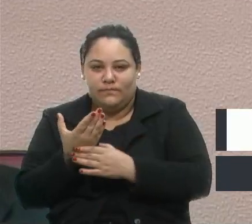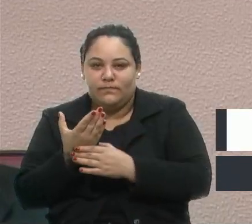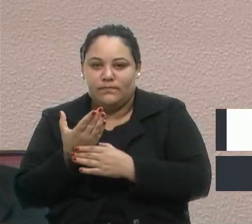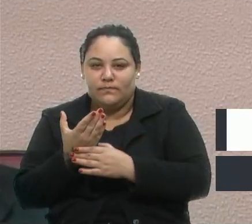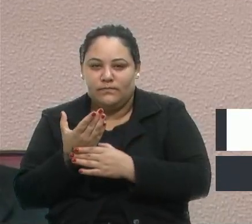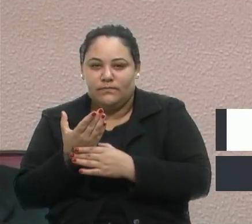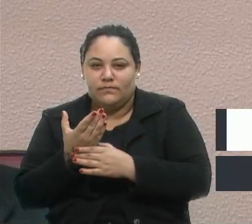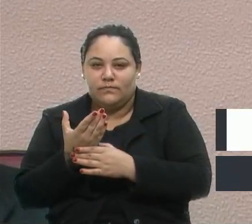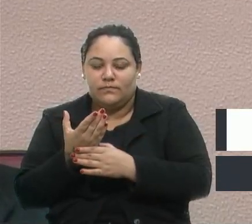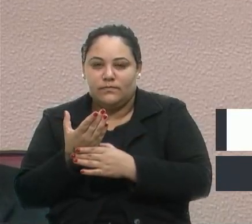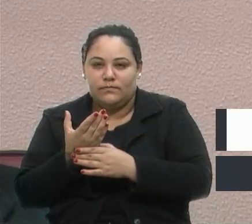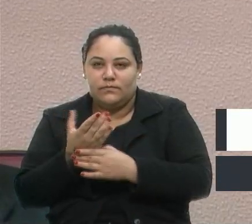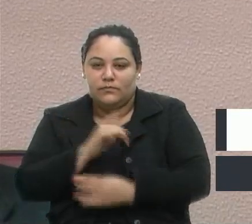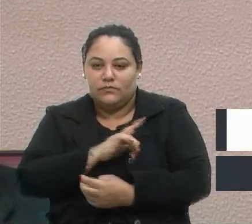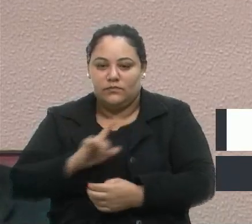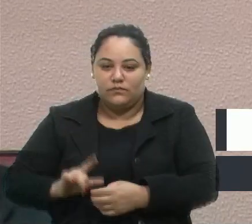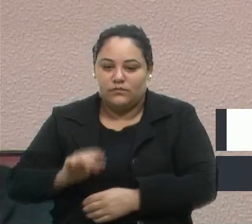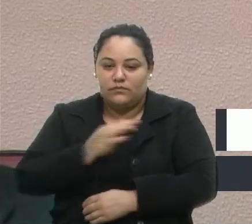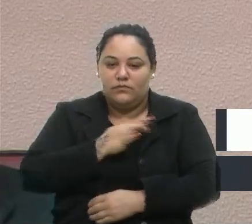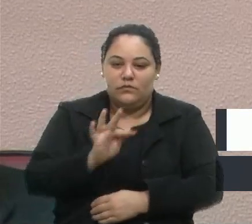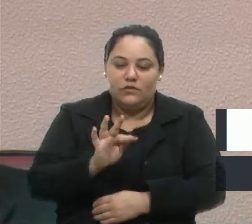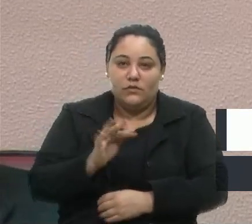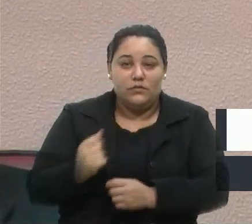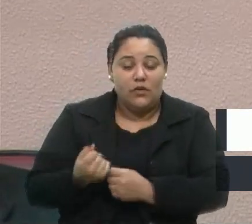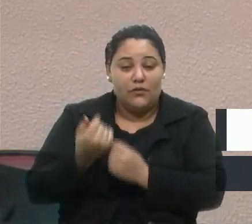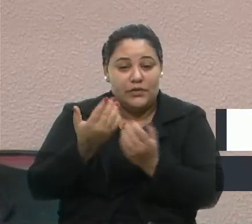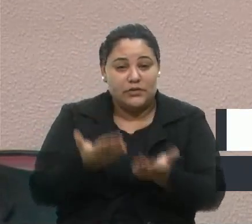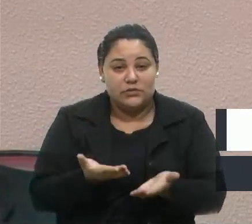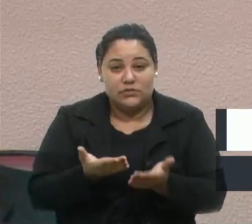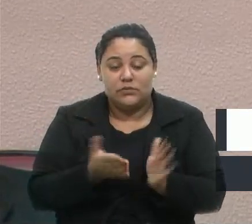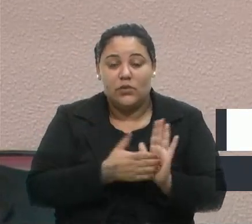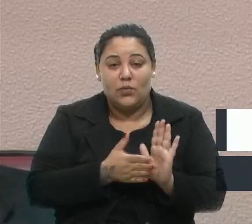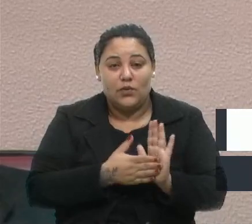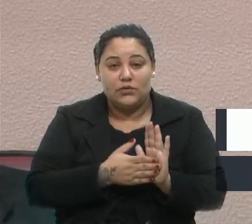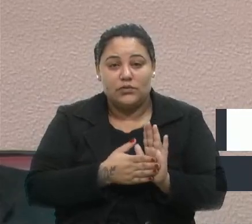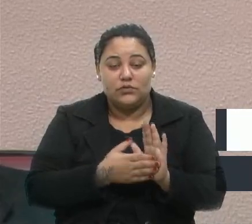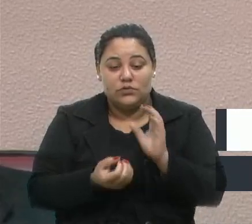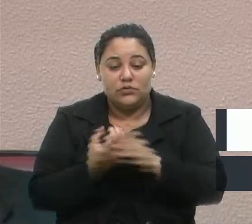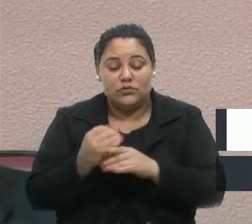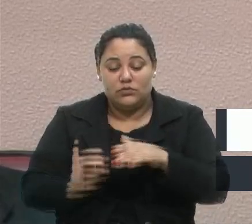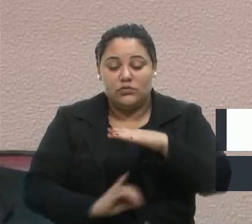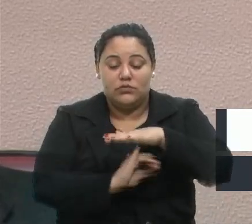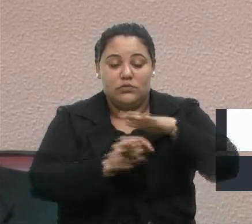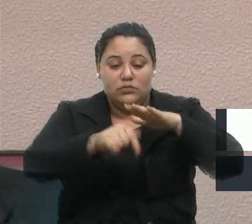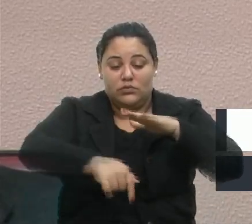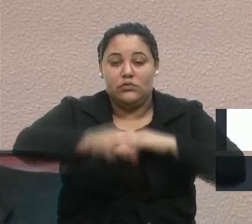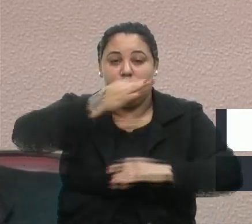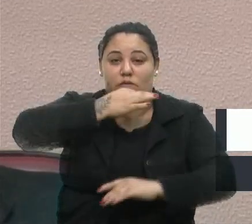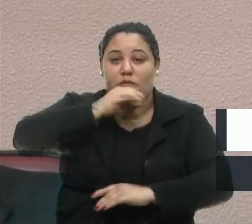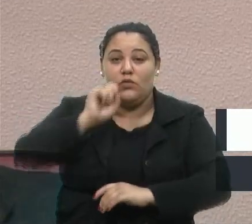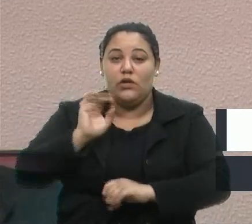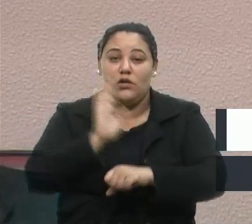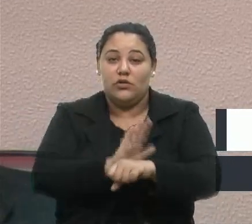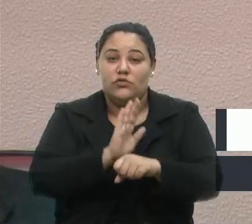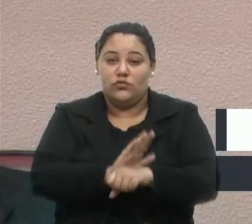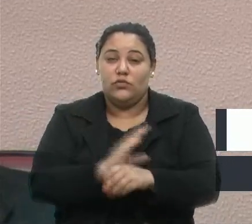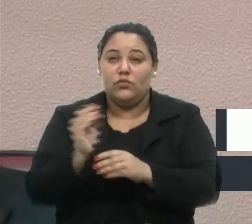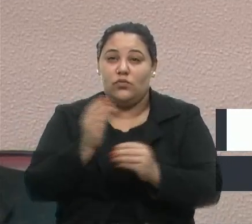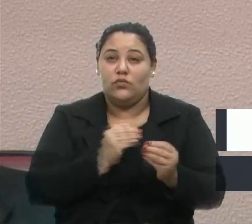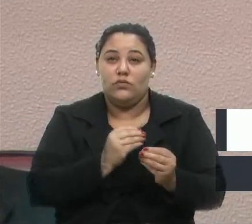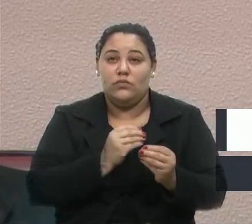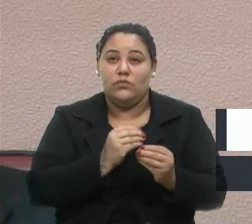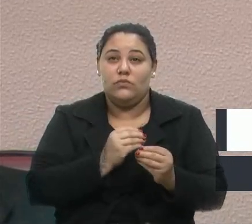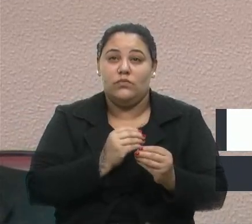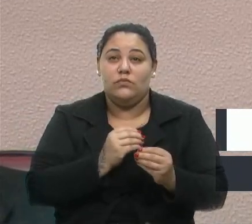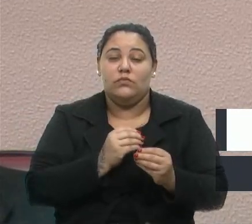então foi o governo federal que nos ofereceu o Instituto Federal. E o que tem nos ajudado bastante, eu quero dizer